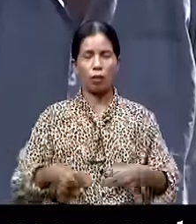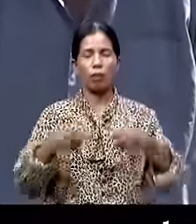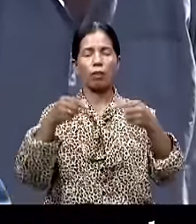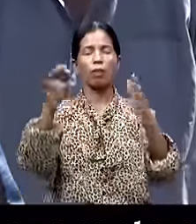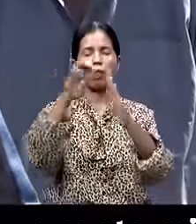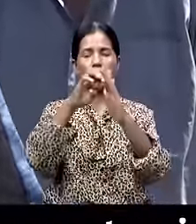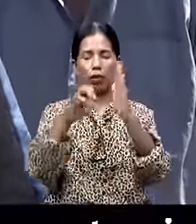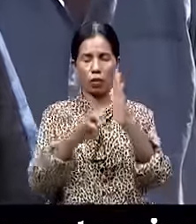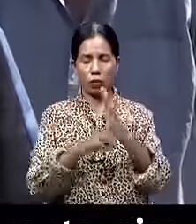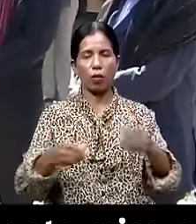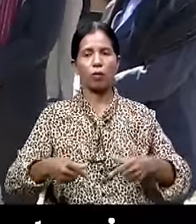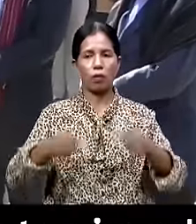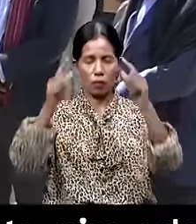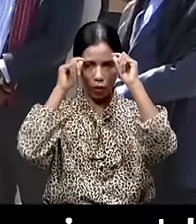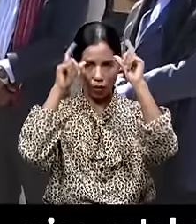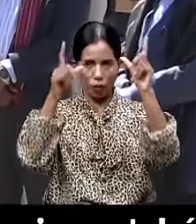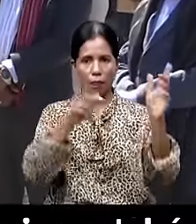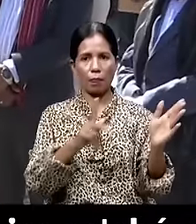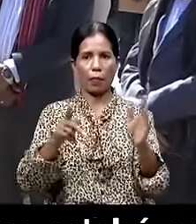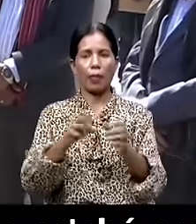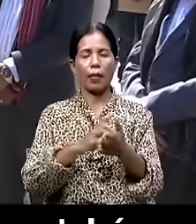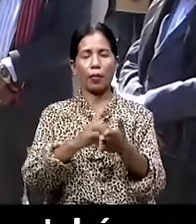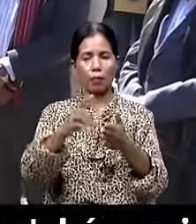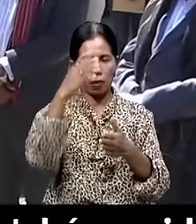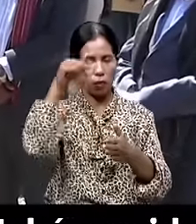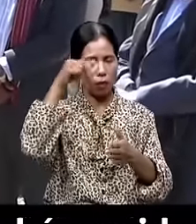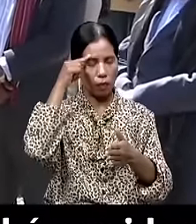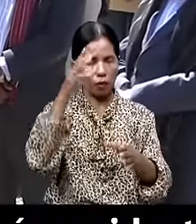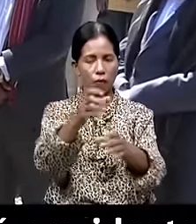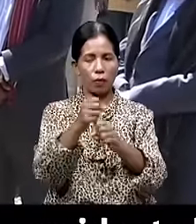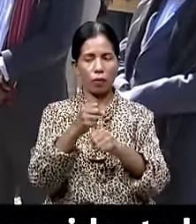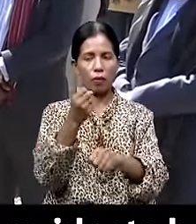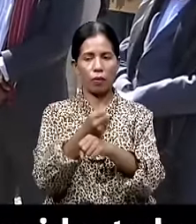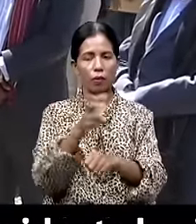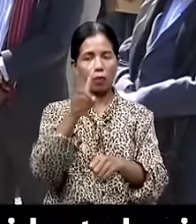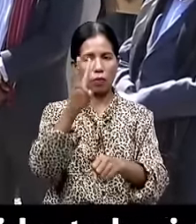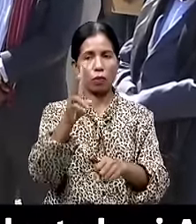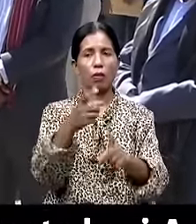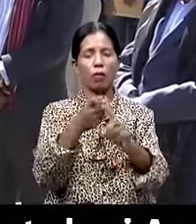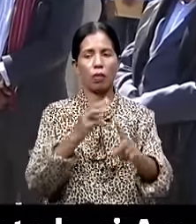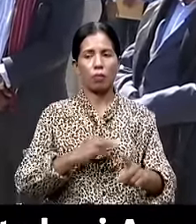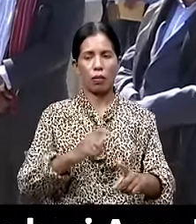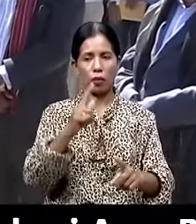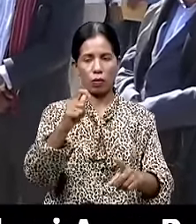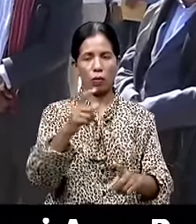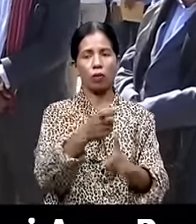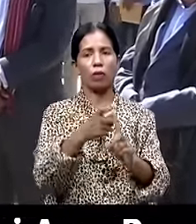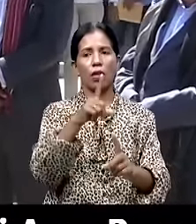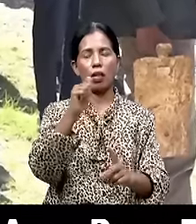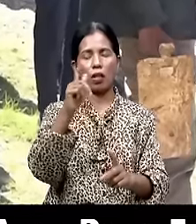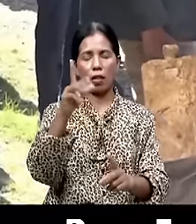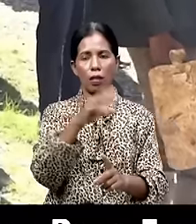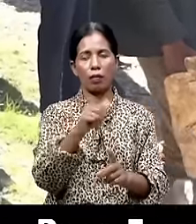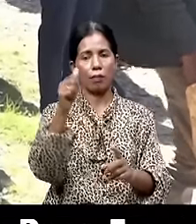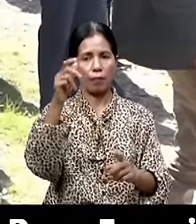estado foba Timor. Tir plano ia semana o governo se bafotitan fato com mármore rua o semana tutu parte la clo. Enquanto tu ir azenda